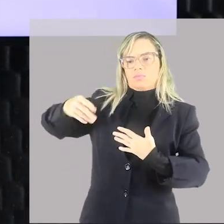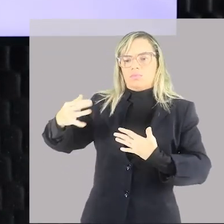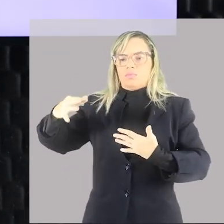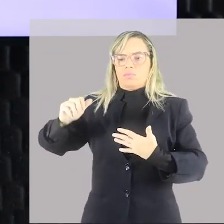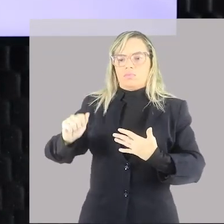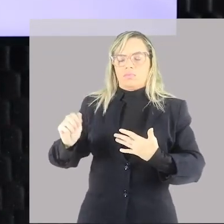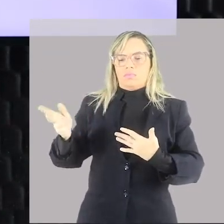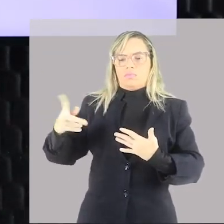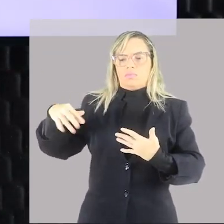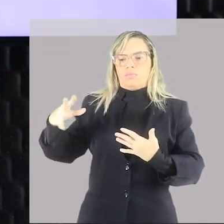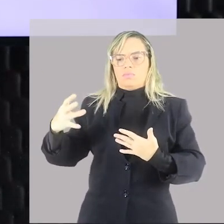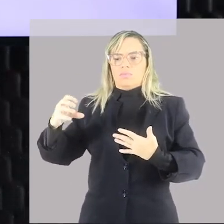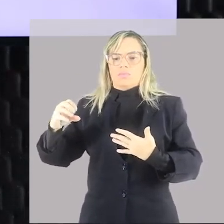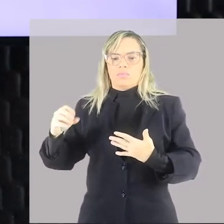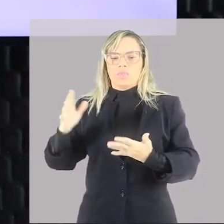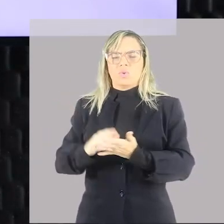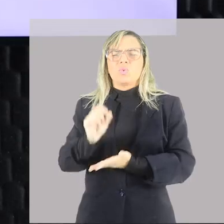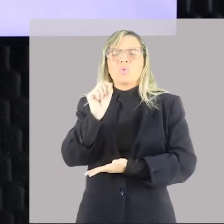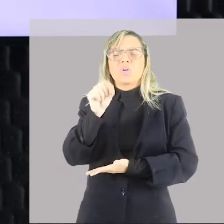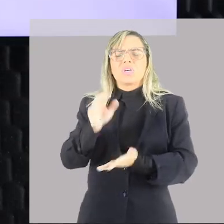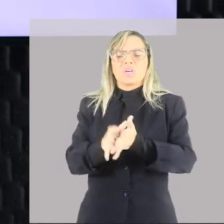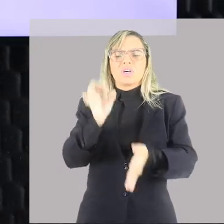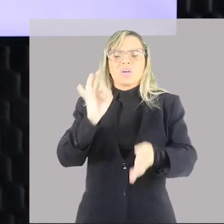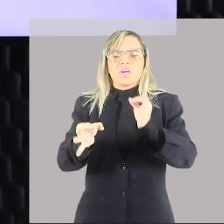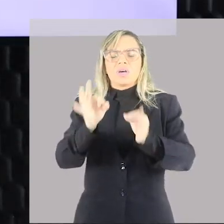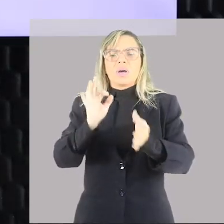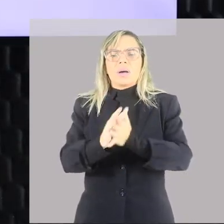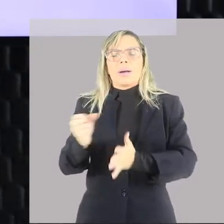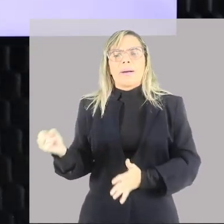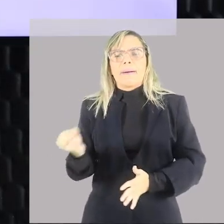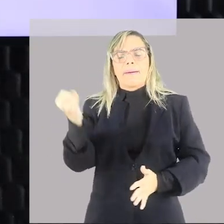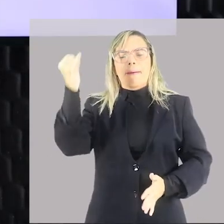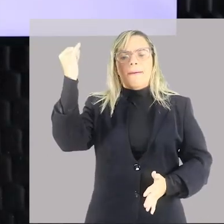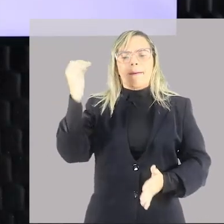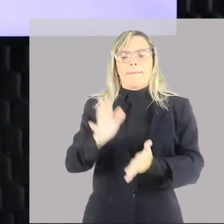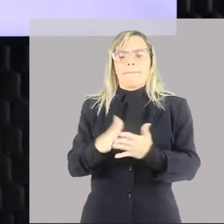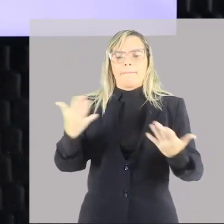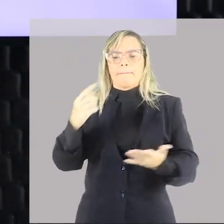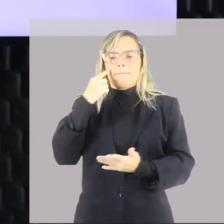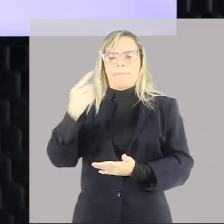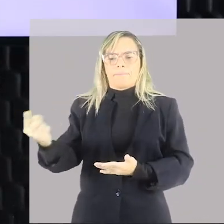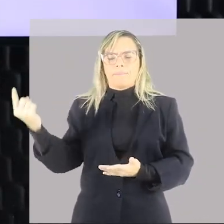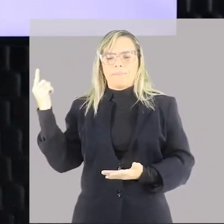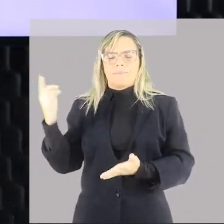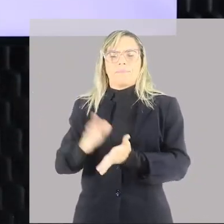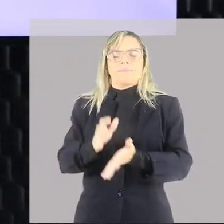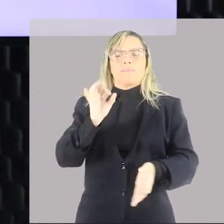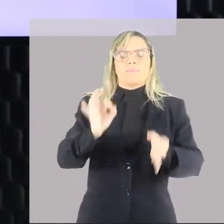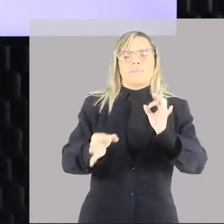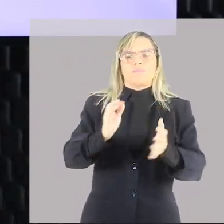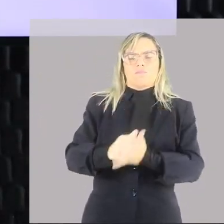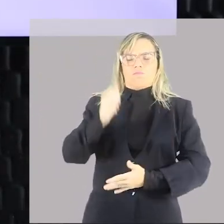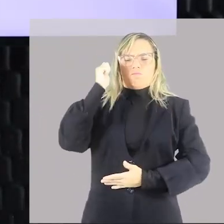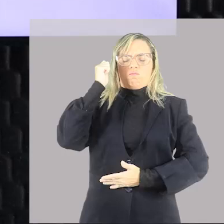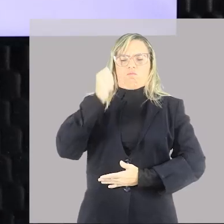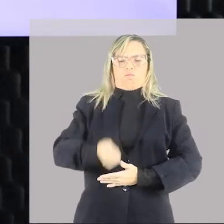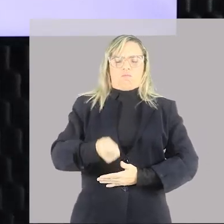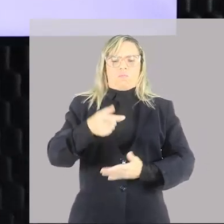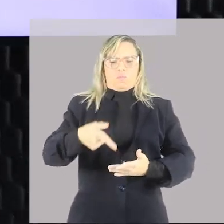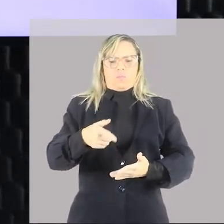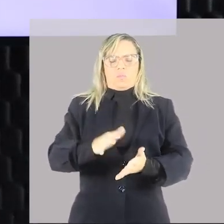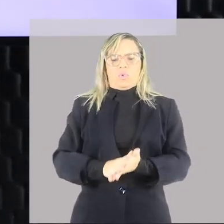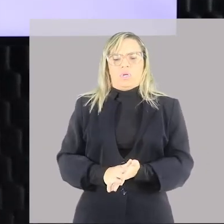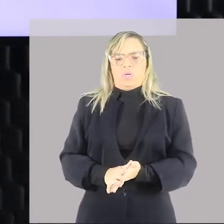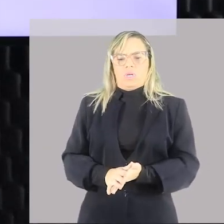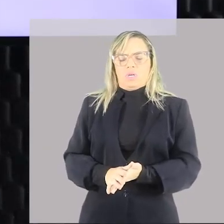que é justiça? Um texto importante para a gente. O texto jurídico, aquele que fala da moralidade